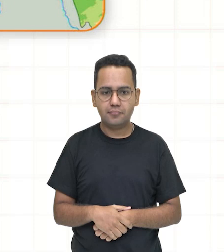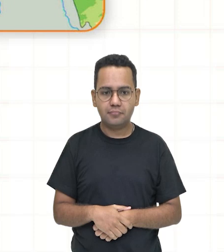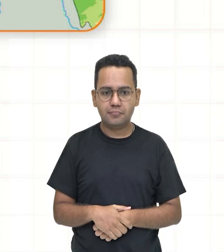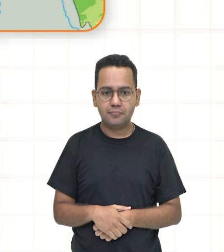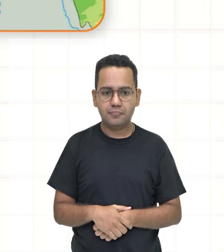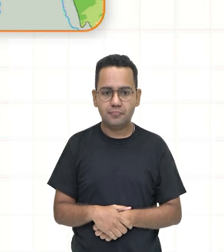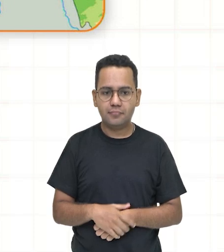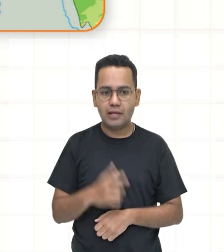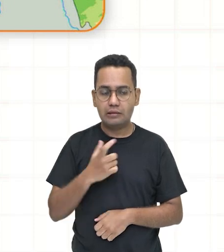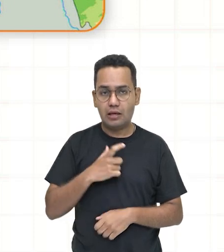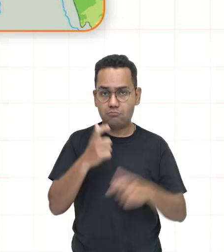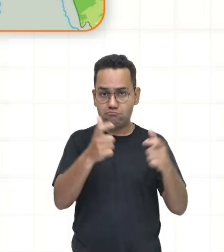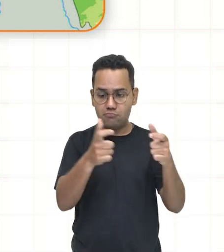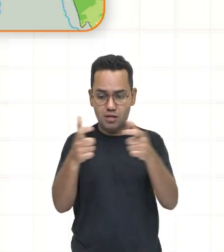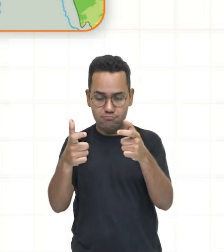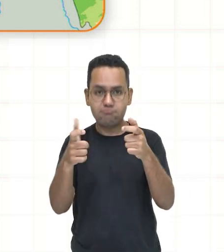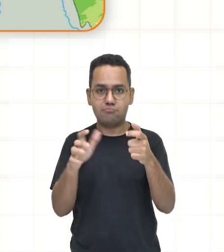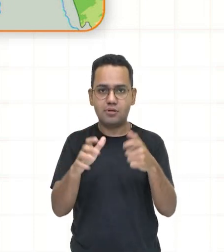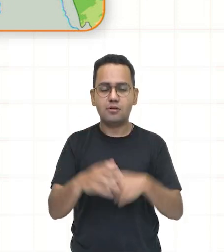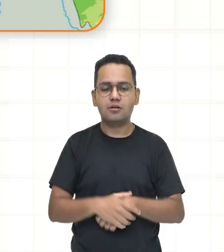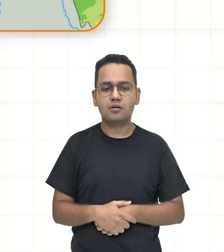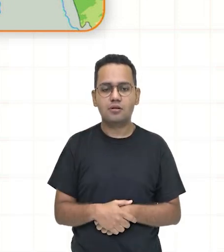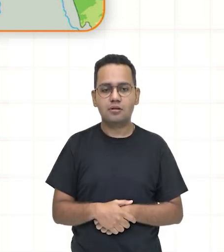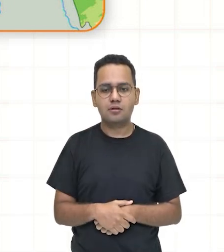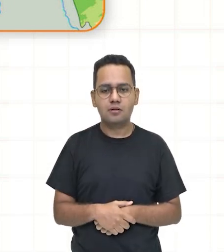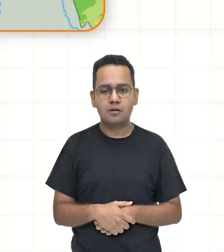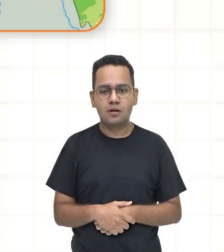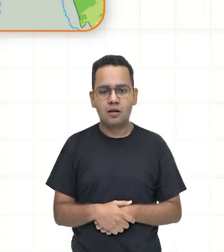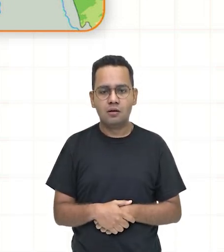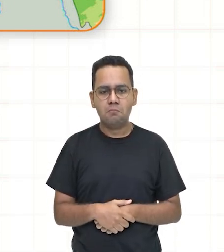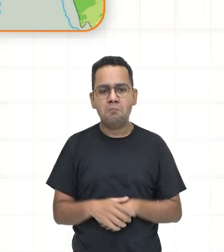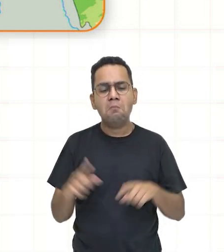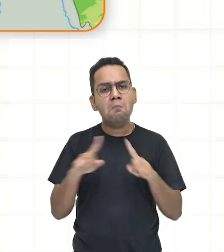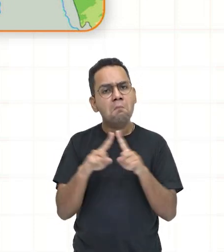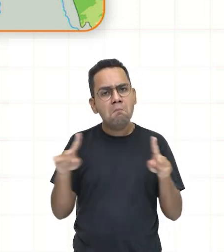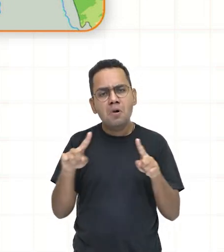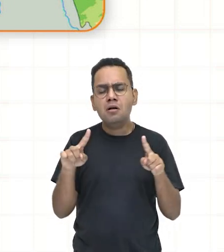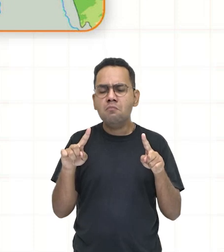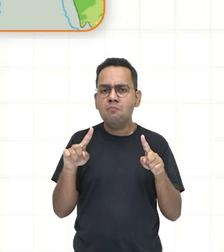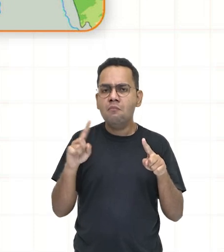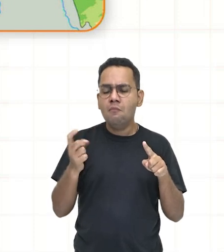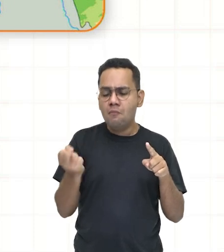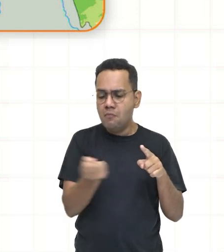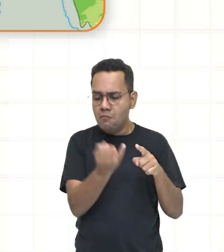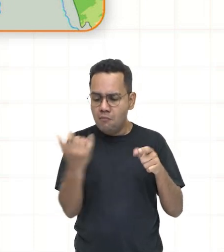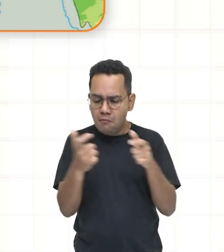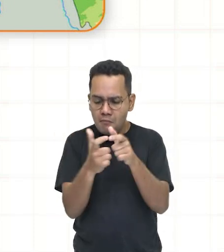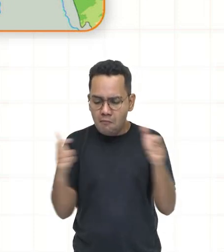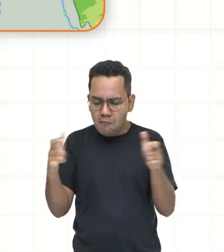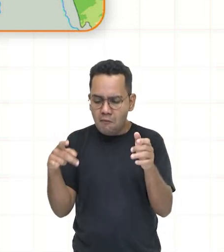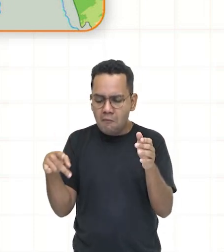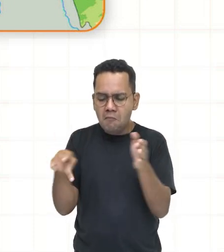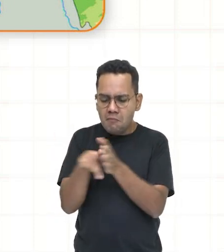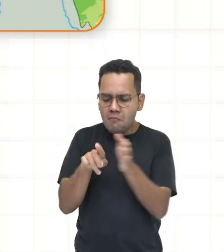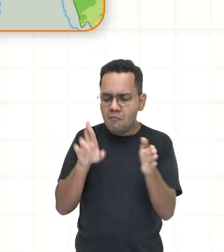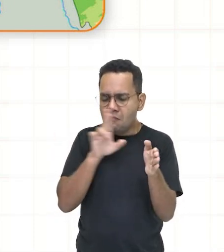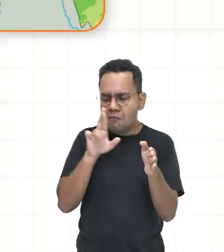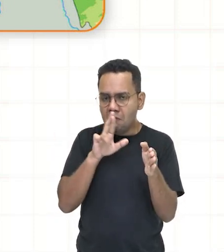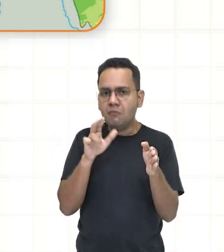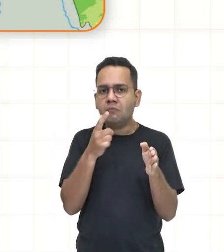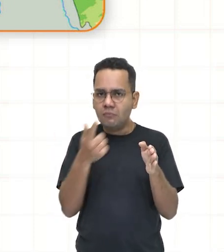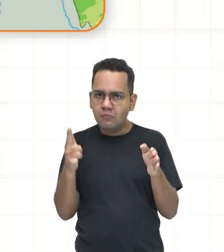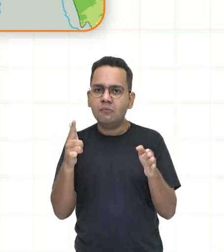desses continentes e que a maior parte da Rússia está no outro. Nós temos aqui ampliado, então, uma